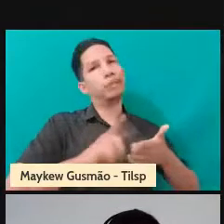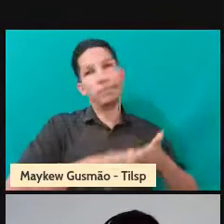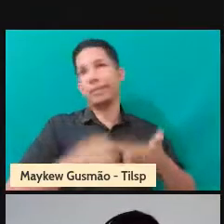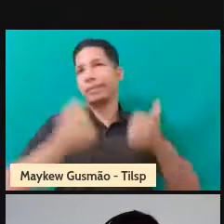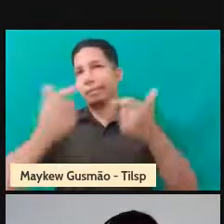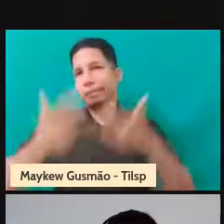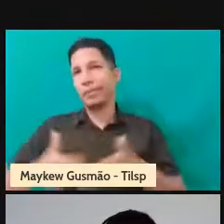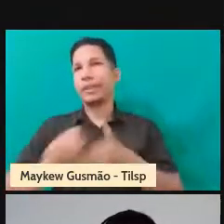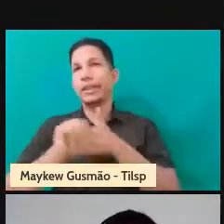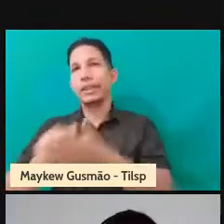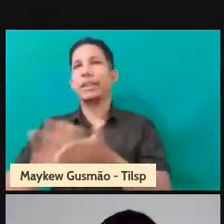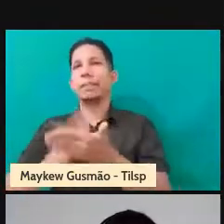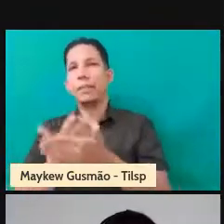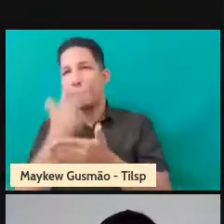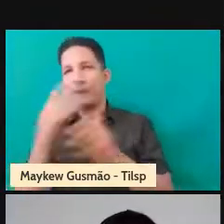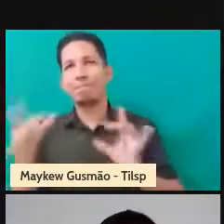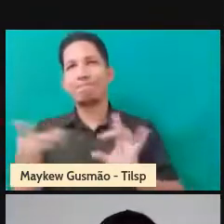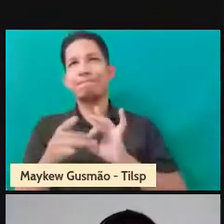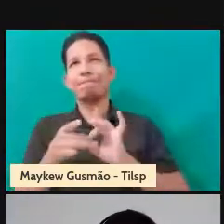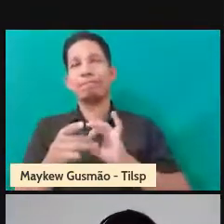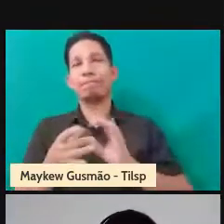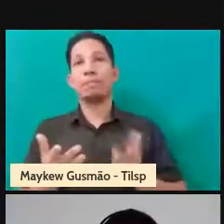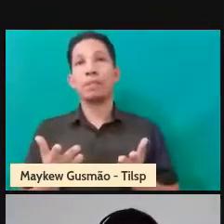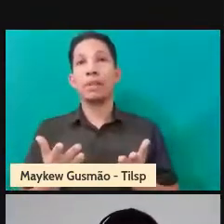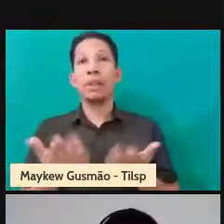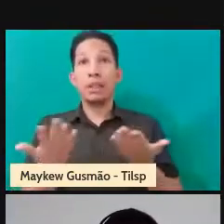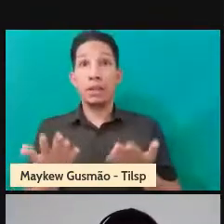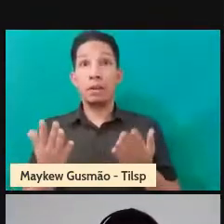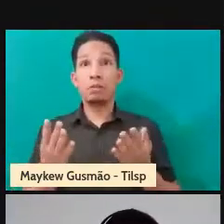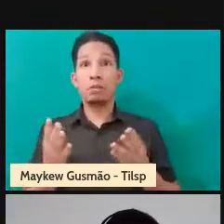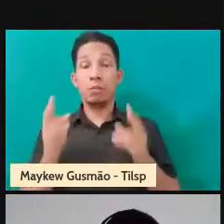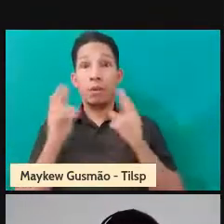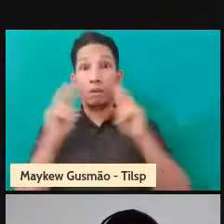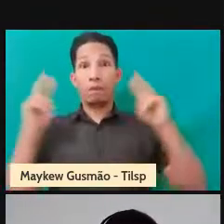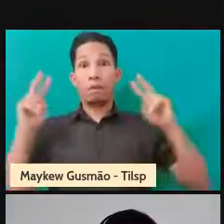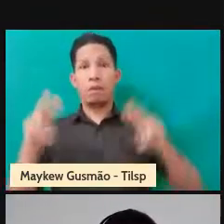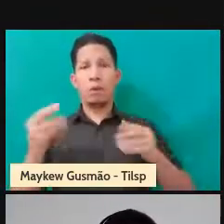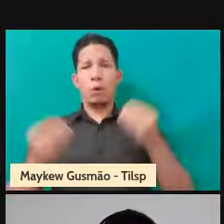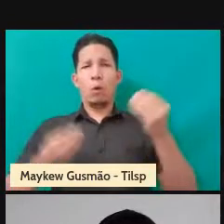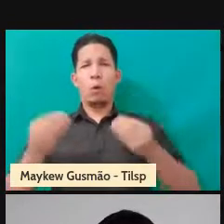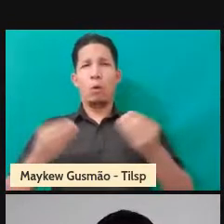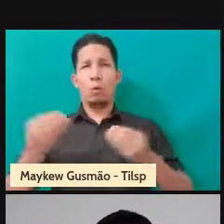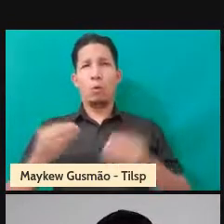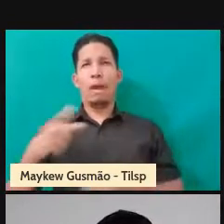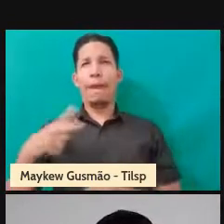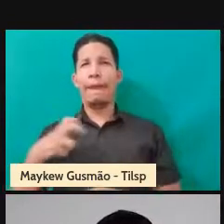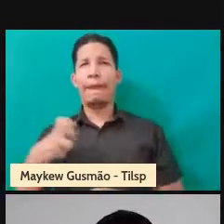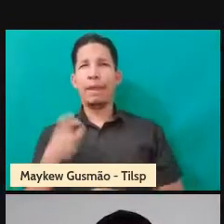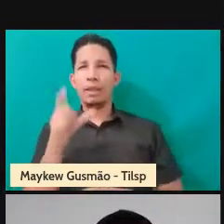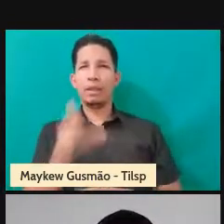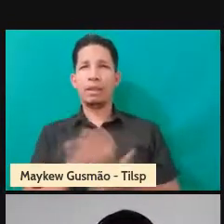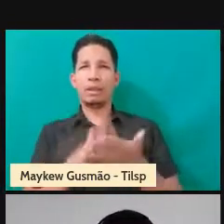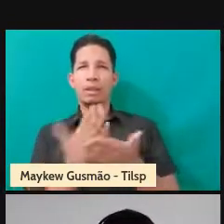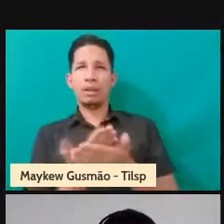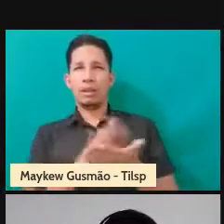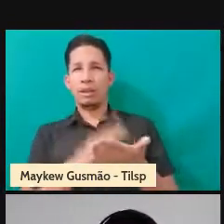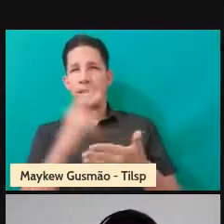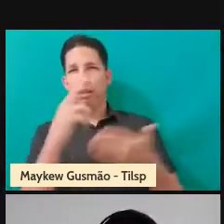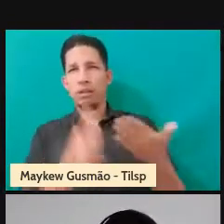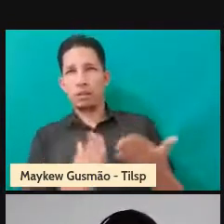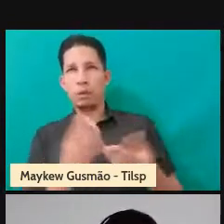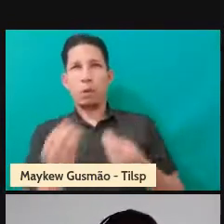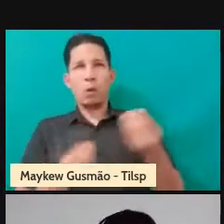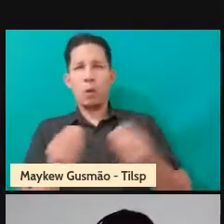geral. E olhar para a atividade ética do TIOS a partir do conceito de